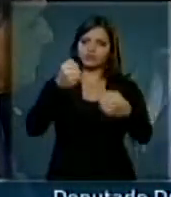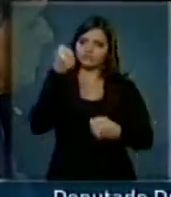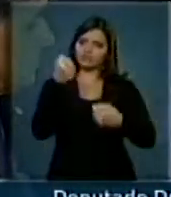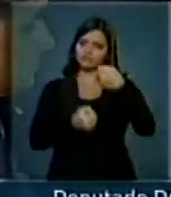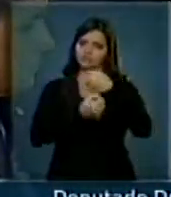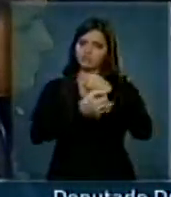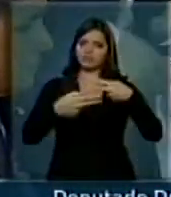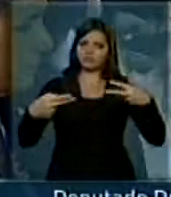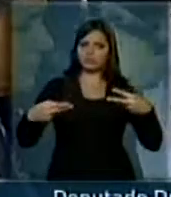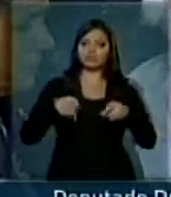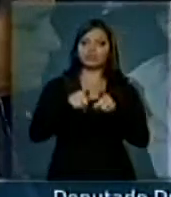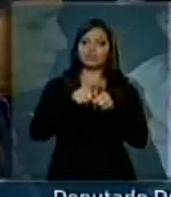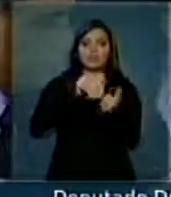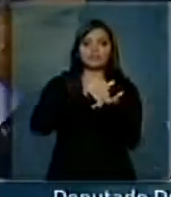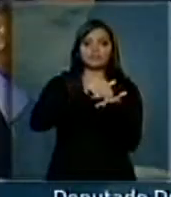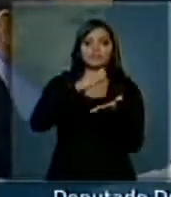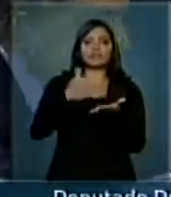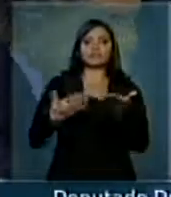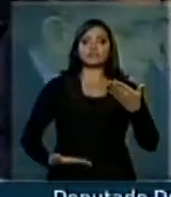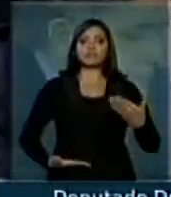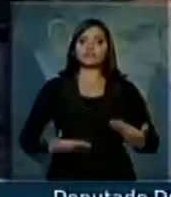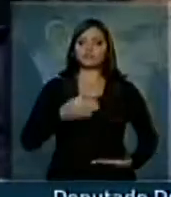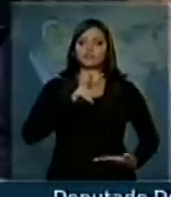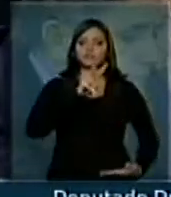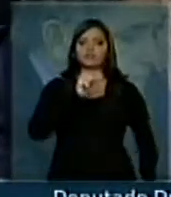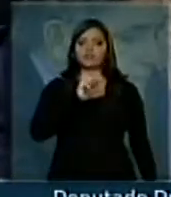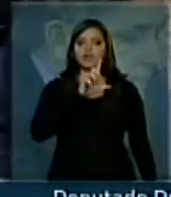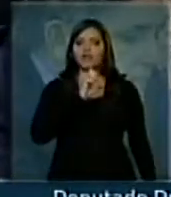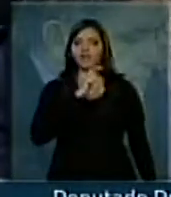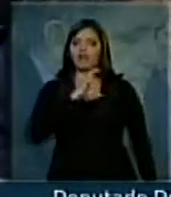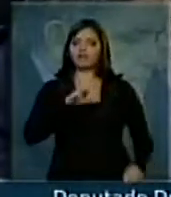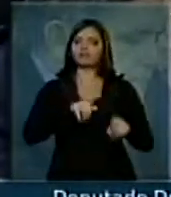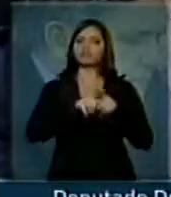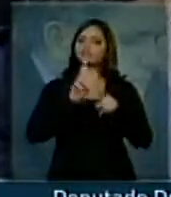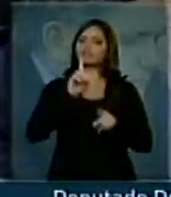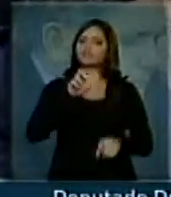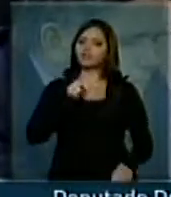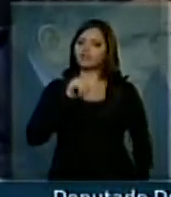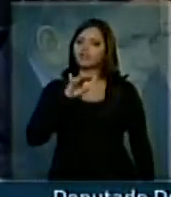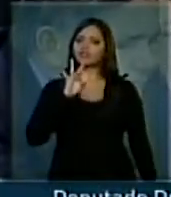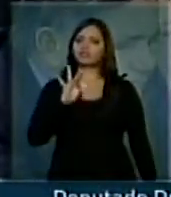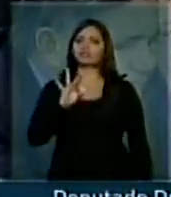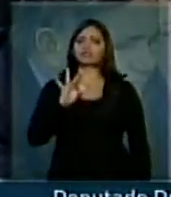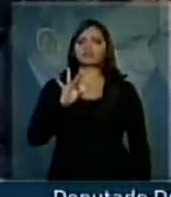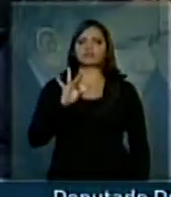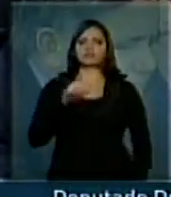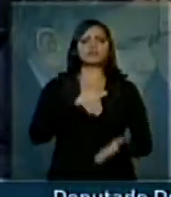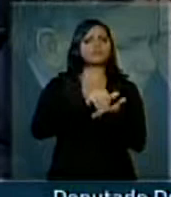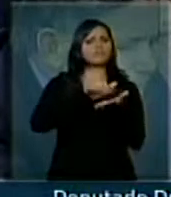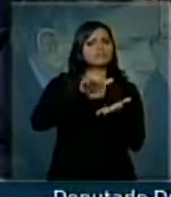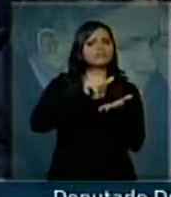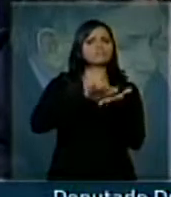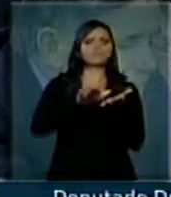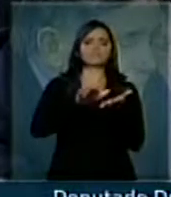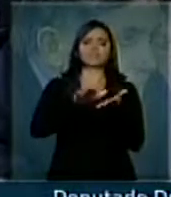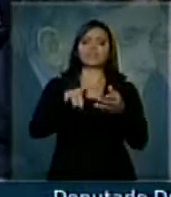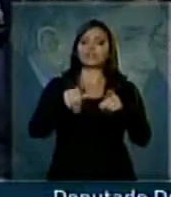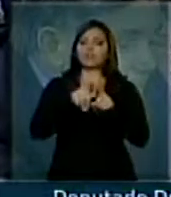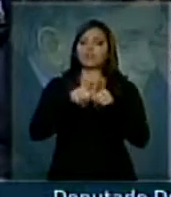Transportes, também servidores da VALEC e do DENIT? Vossa Excelência também afirmou